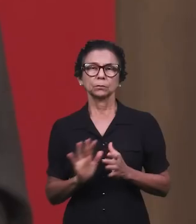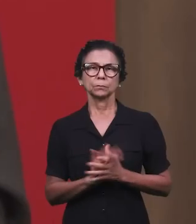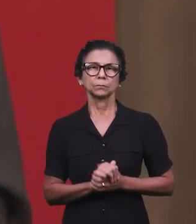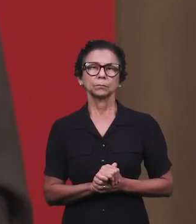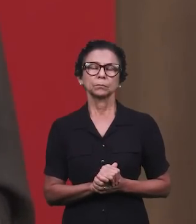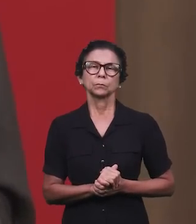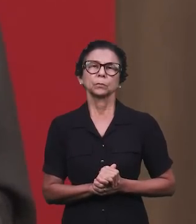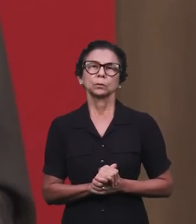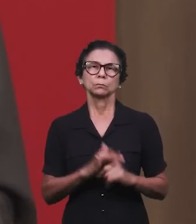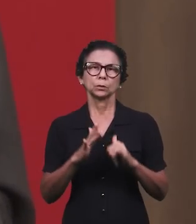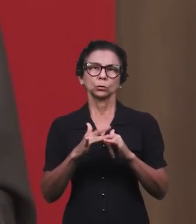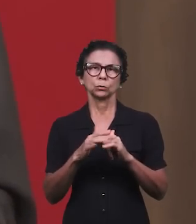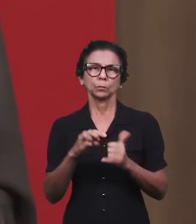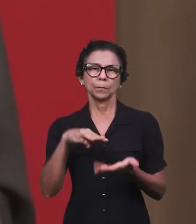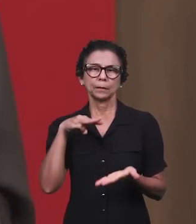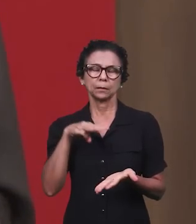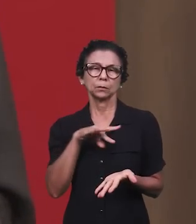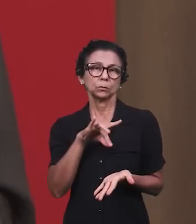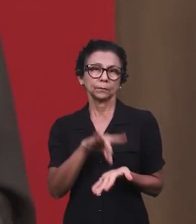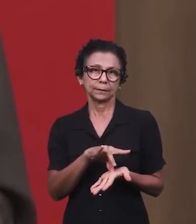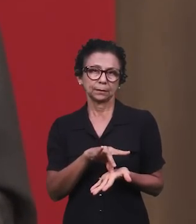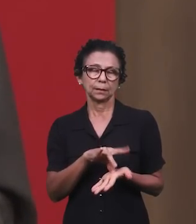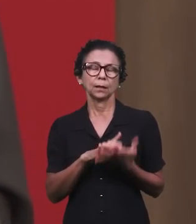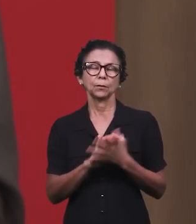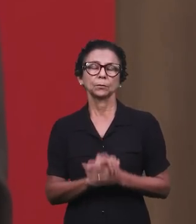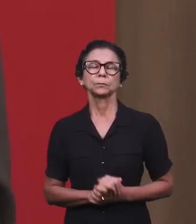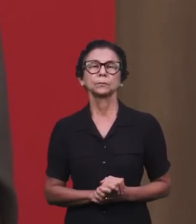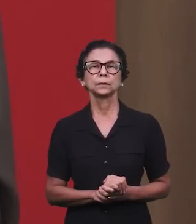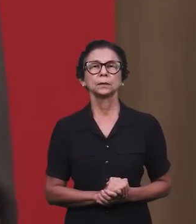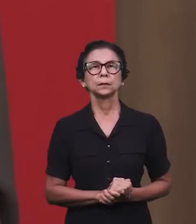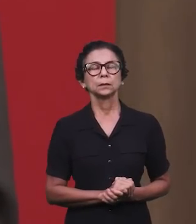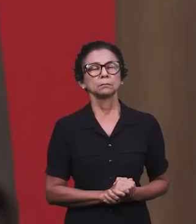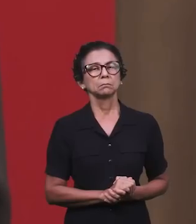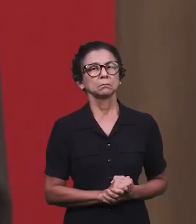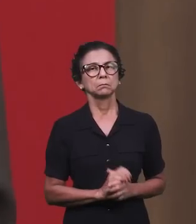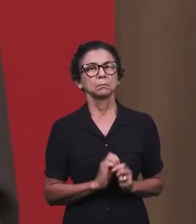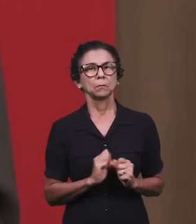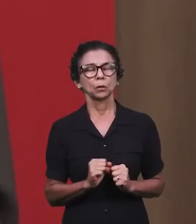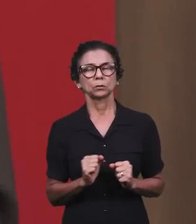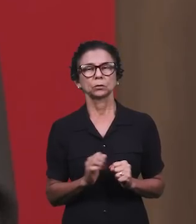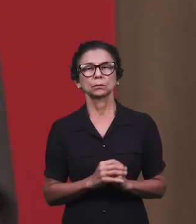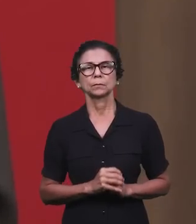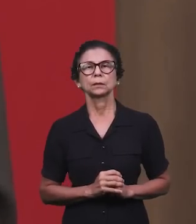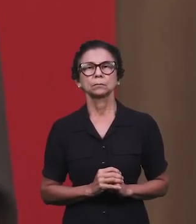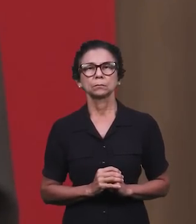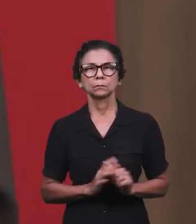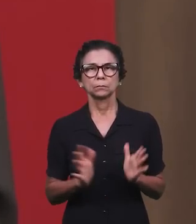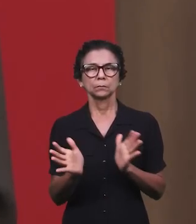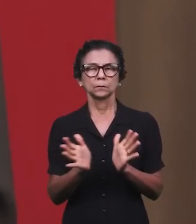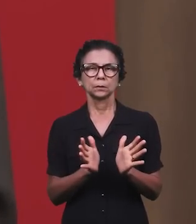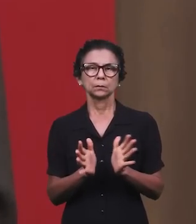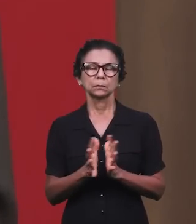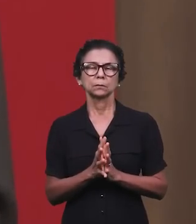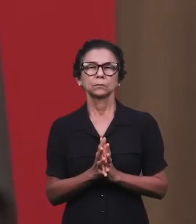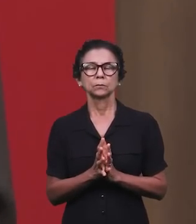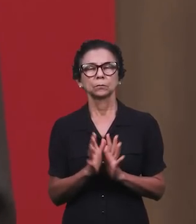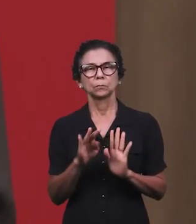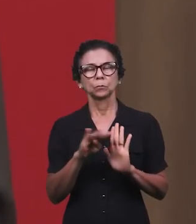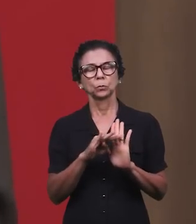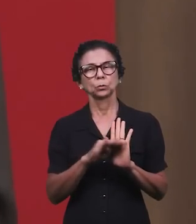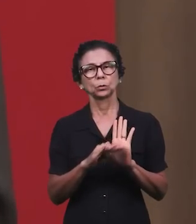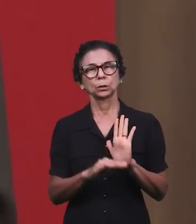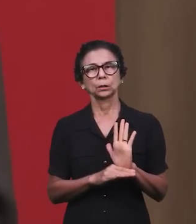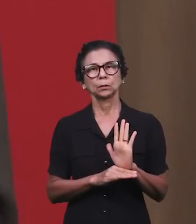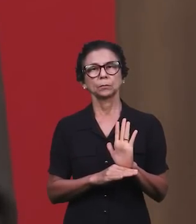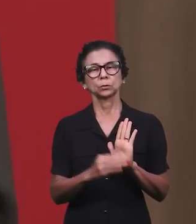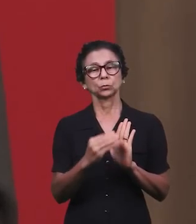Maranata, mas gostaríamos de dizer que você pode ter acesso aos nossos programas